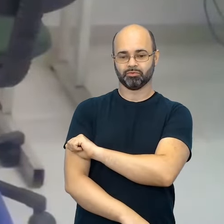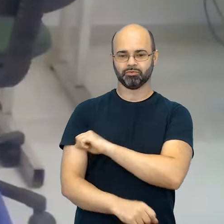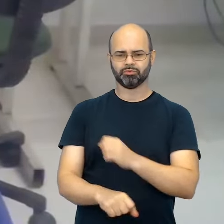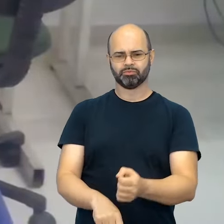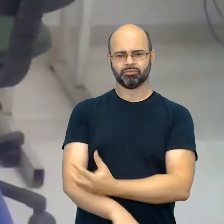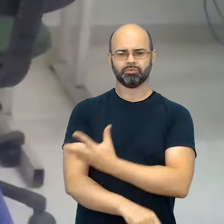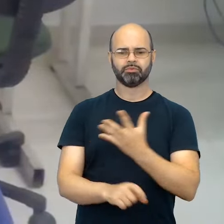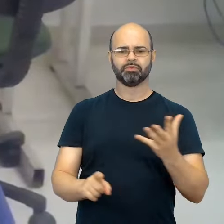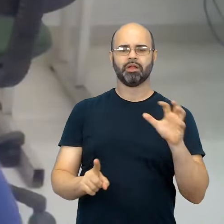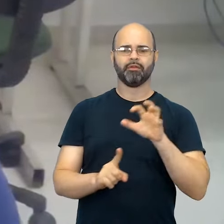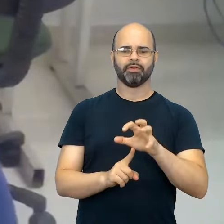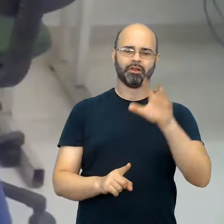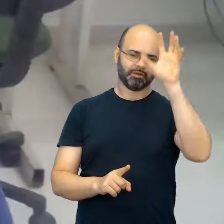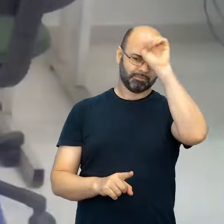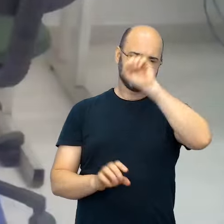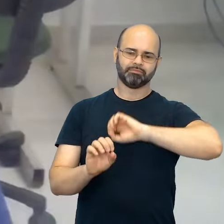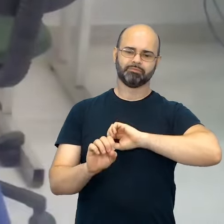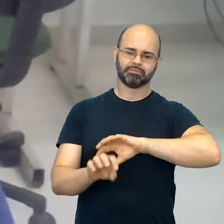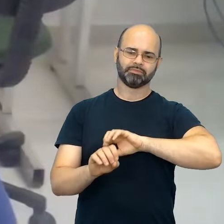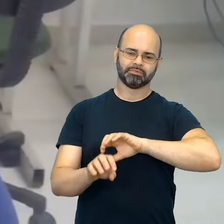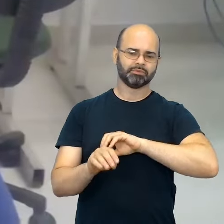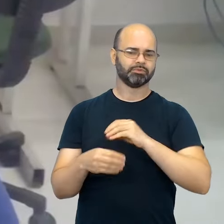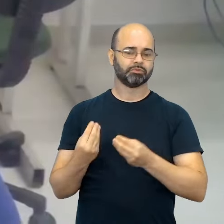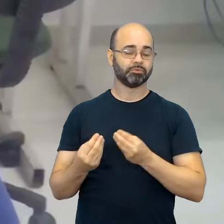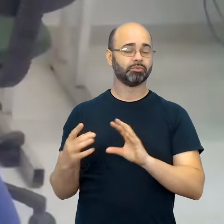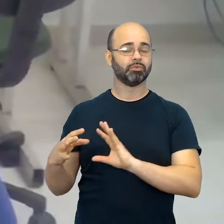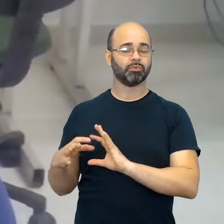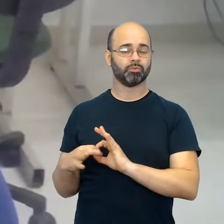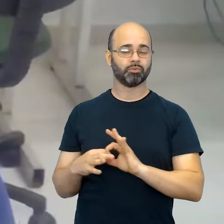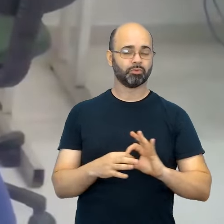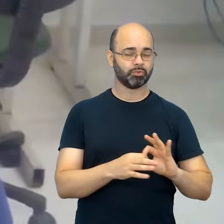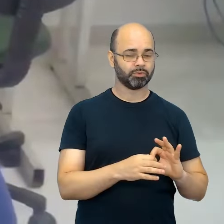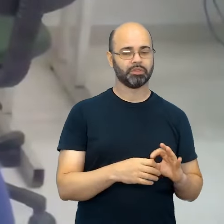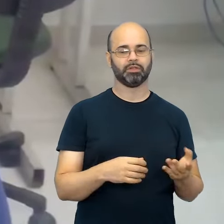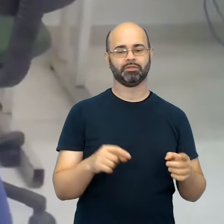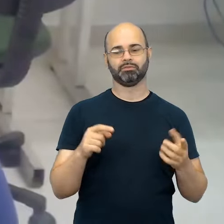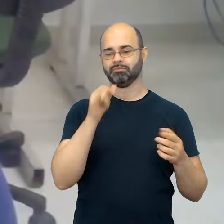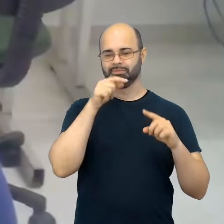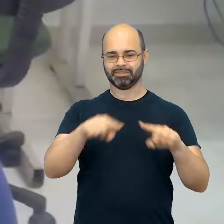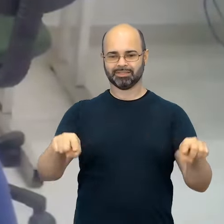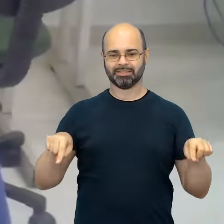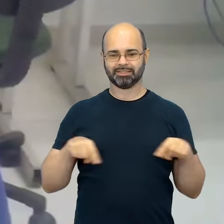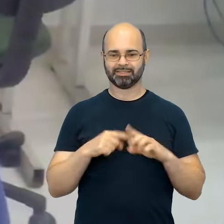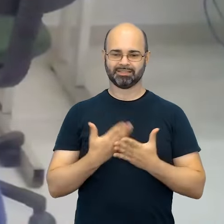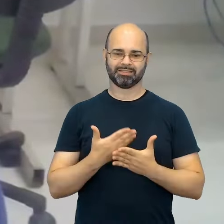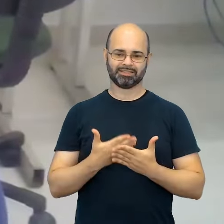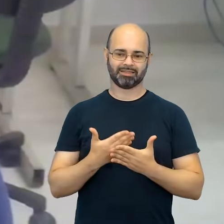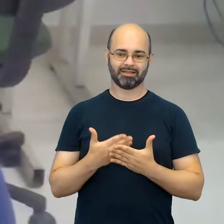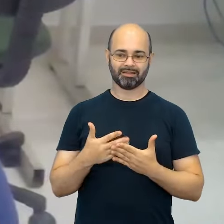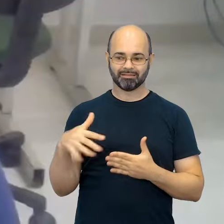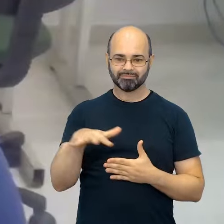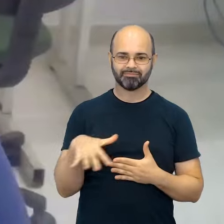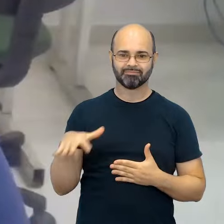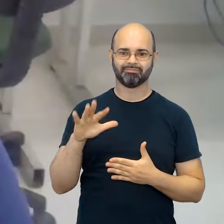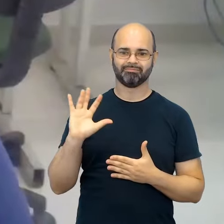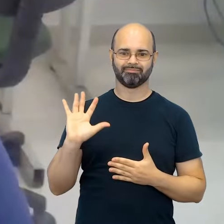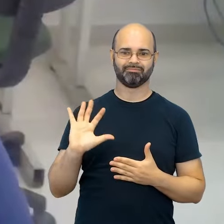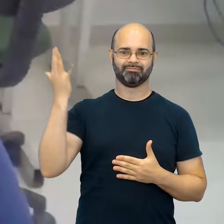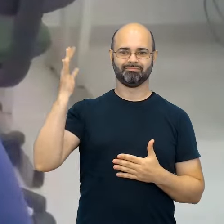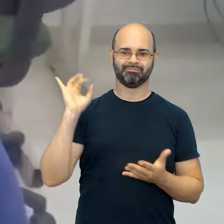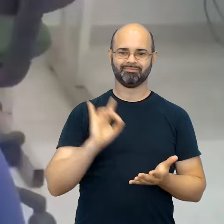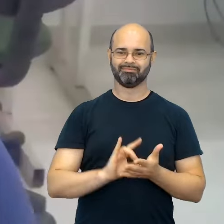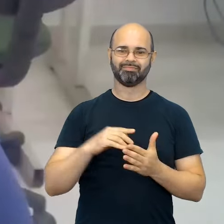ensino e aprendizagem, né? Dentro daquele contexto todo que é a sala de aula, que é ali que funciona, é ali que acontece